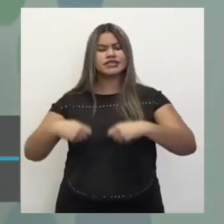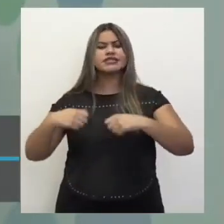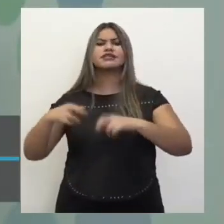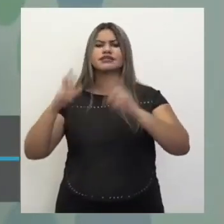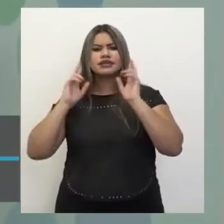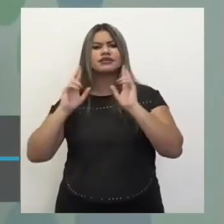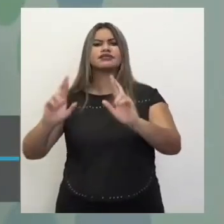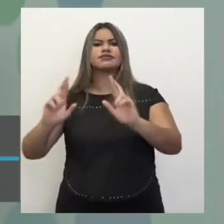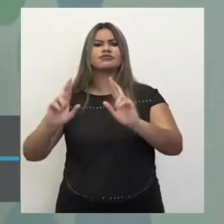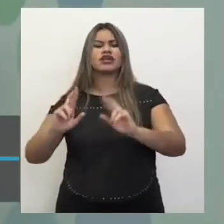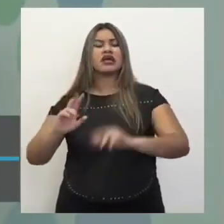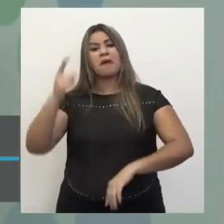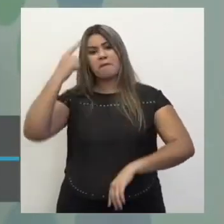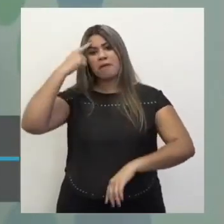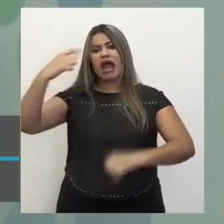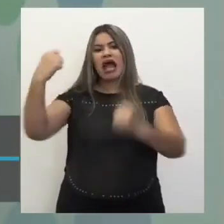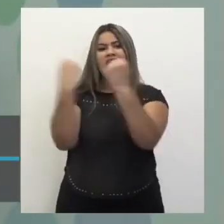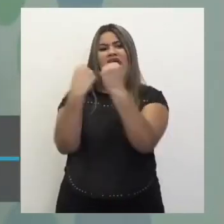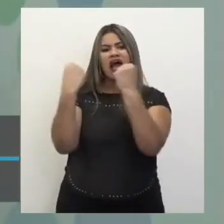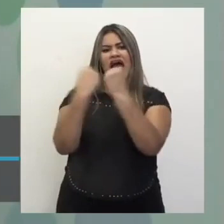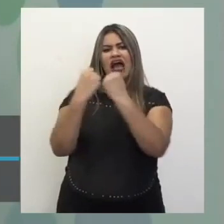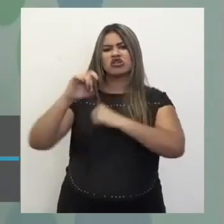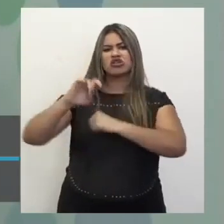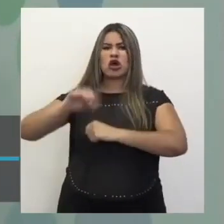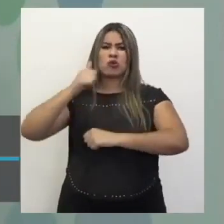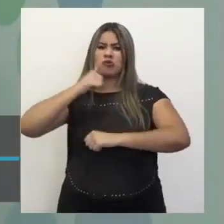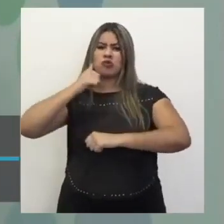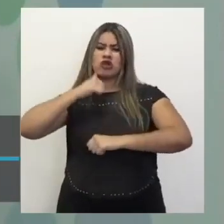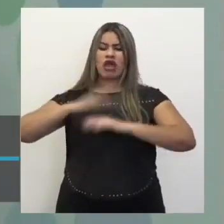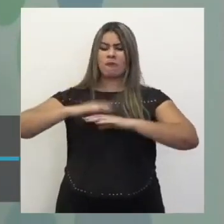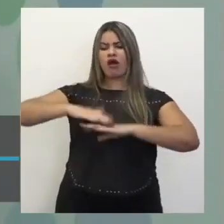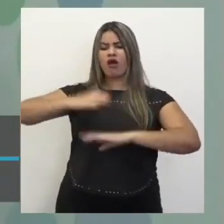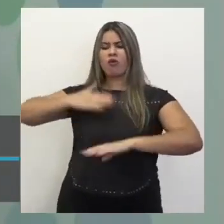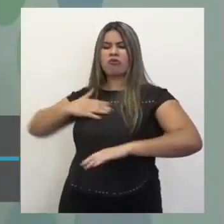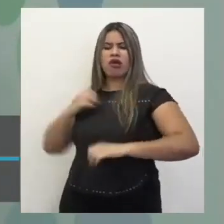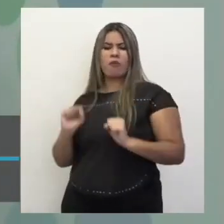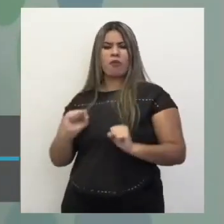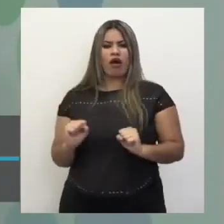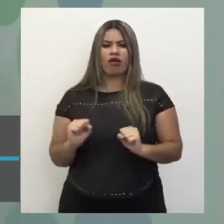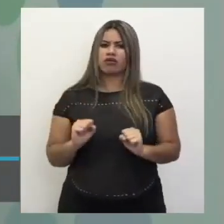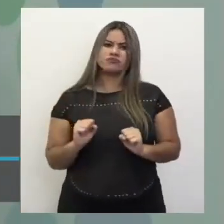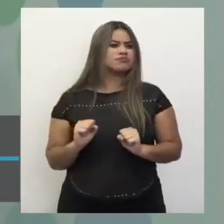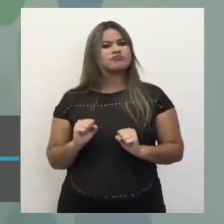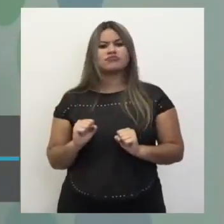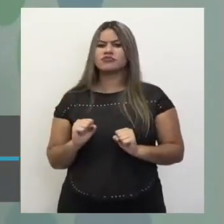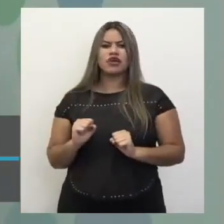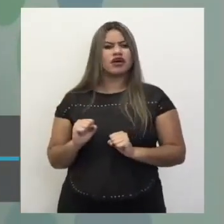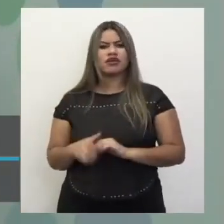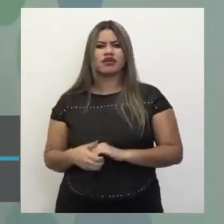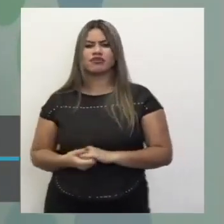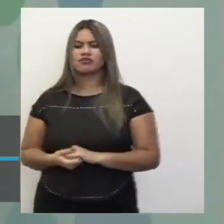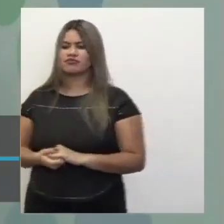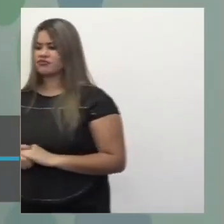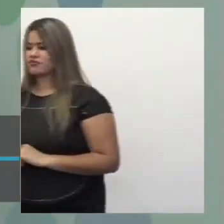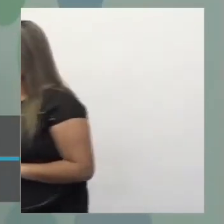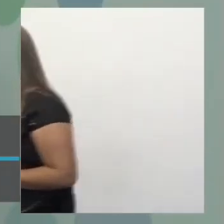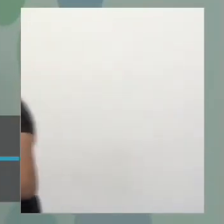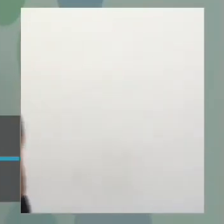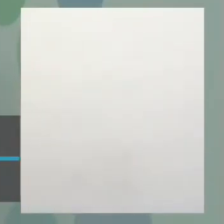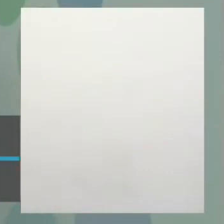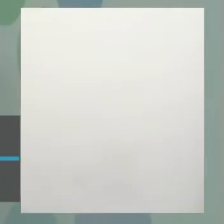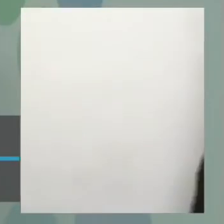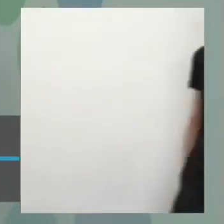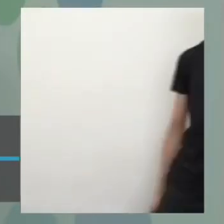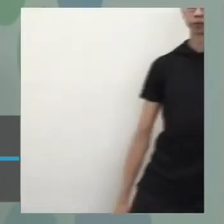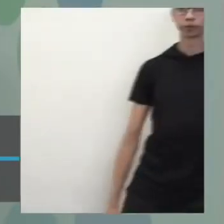achando que a gente está defendendo aqui que a mulher pode fazer o que ela quer, porque ela mesma coloca, olha, existe um limite, existe